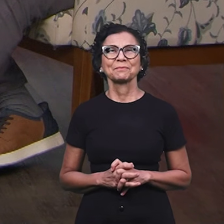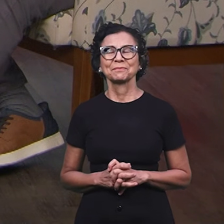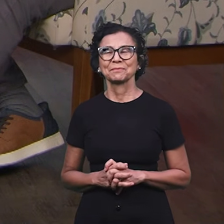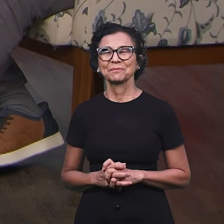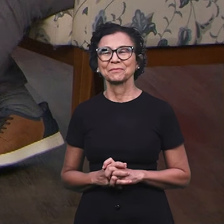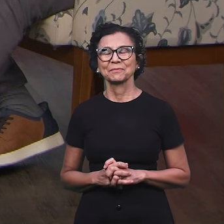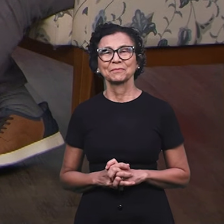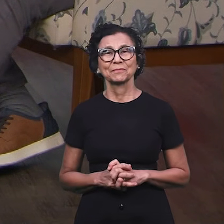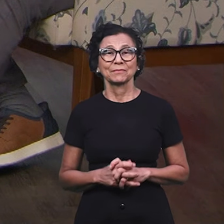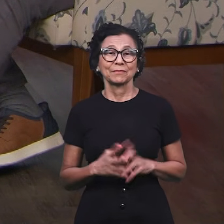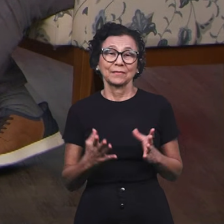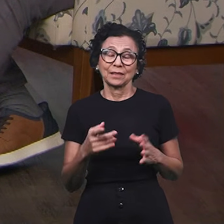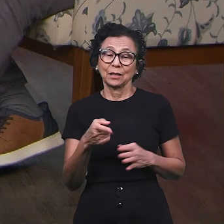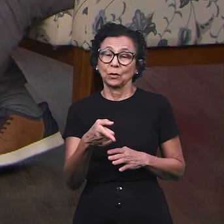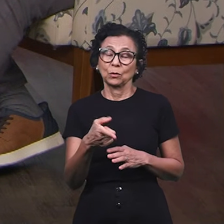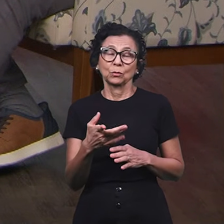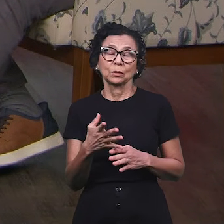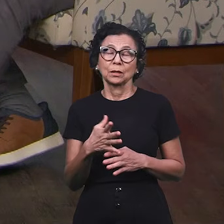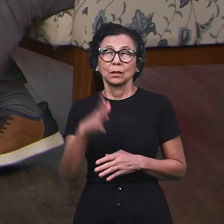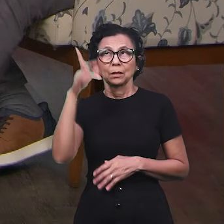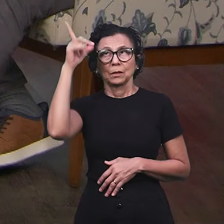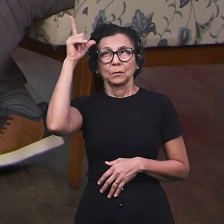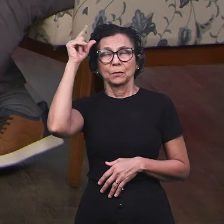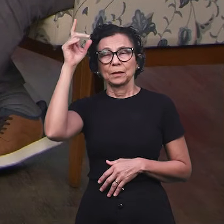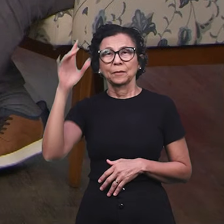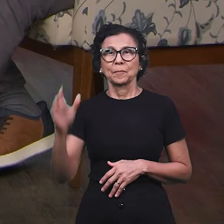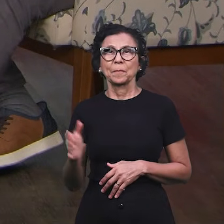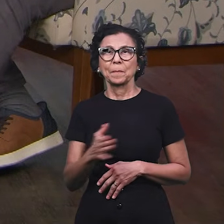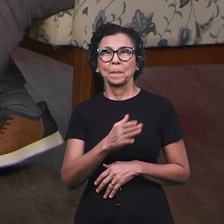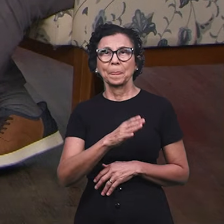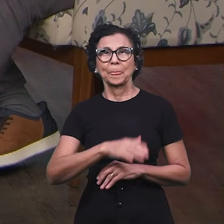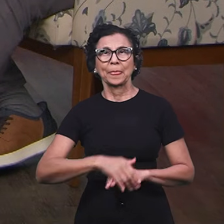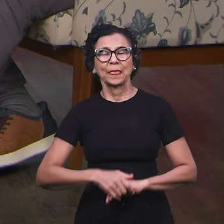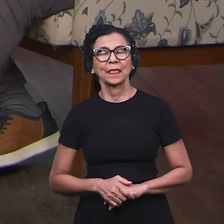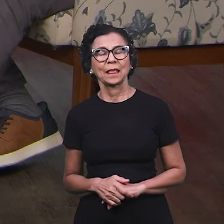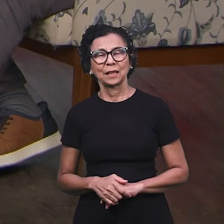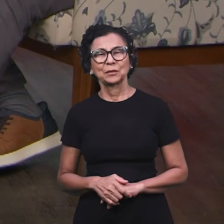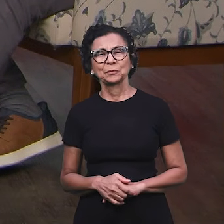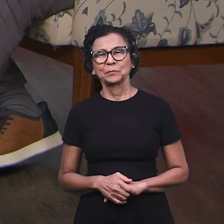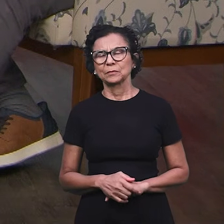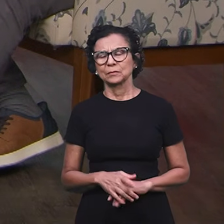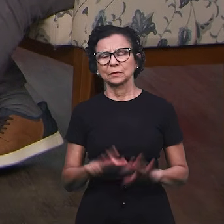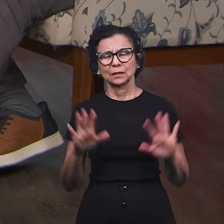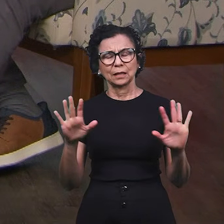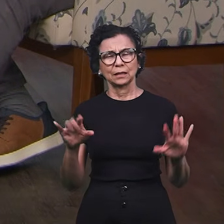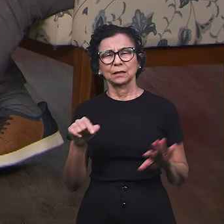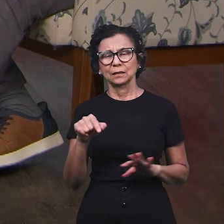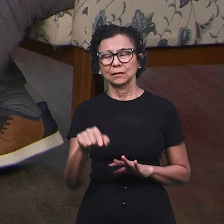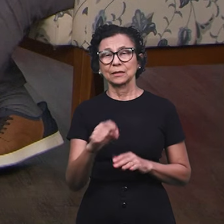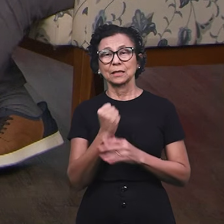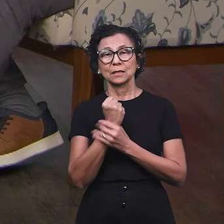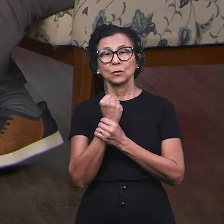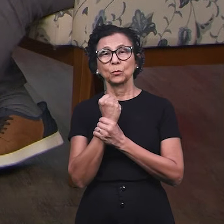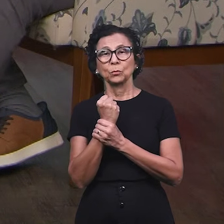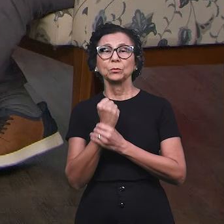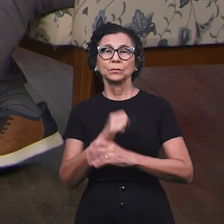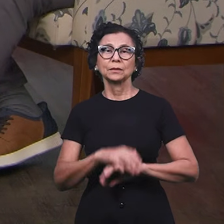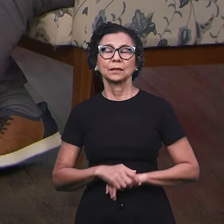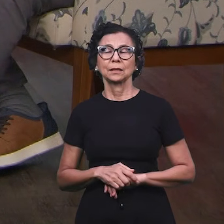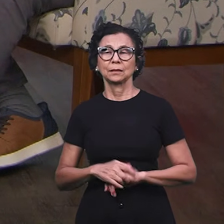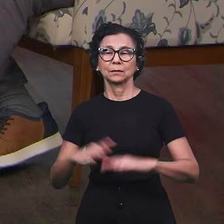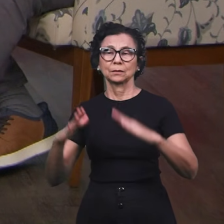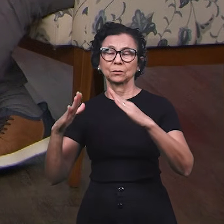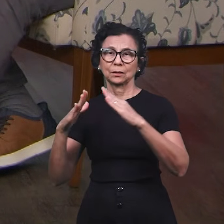guerra, né? Não é o refúgio do guerreiro. Você chegou, você coloca as armas, ali você não tem que estar armado, porque são seus, você não corre